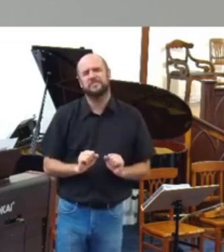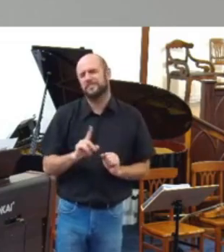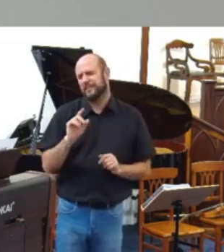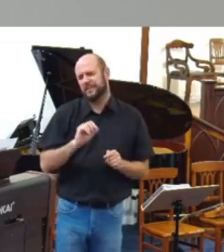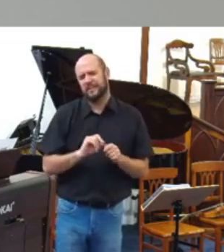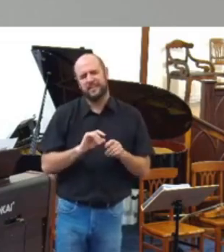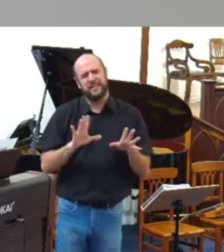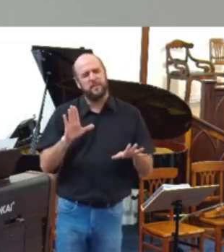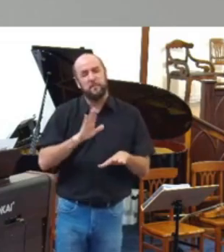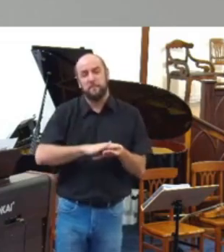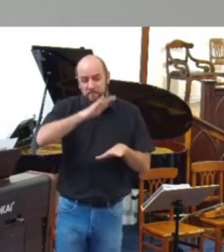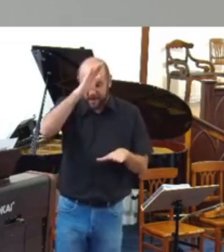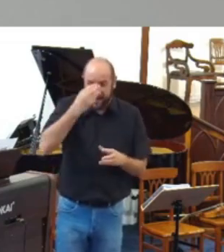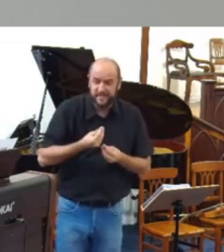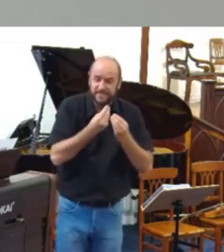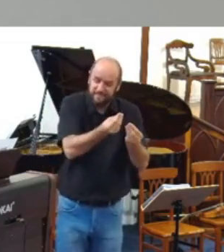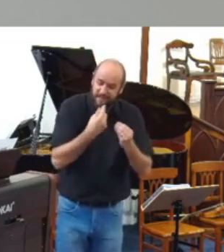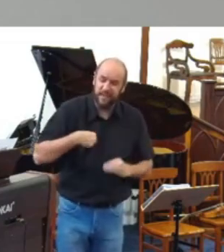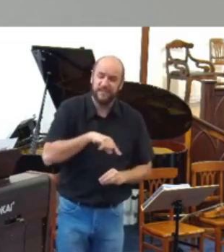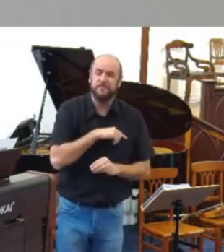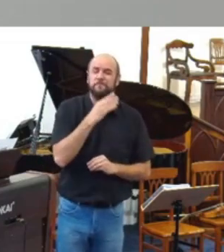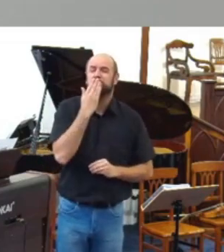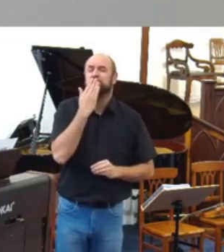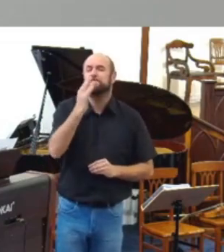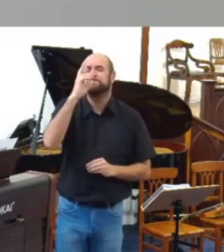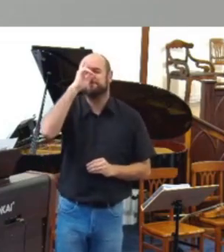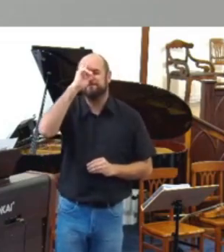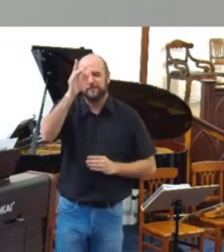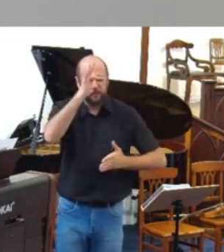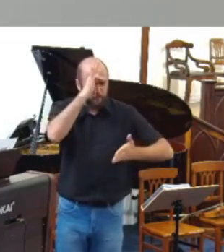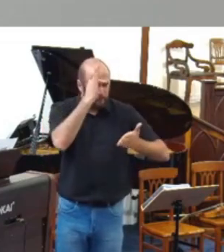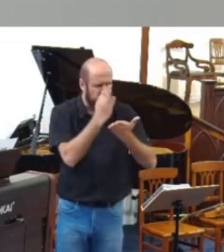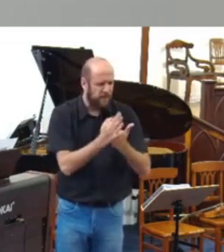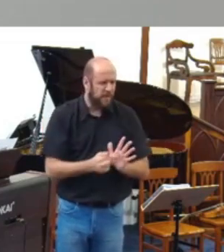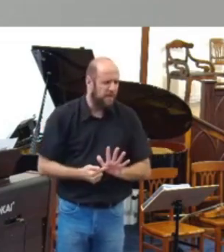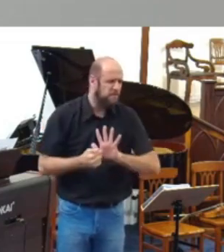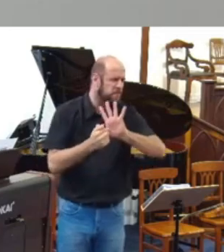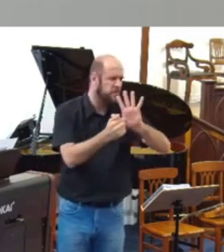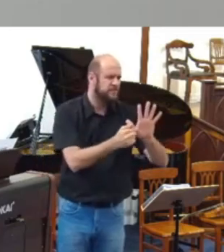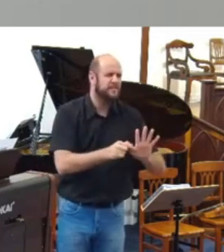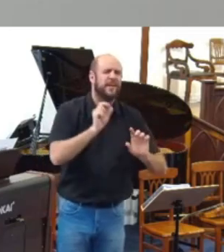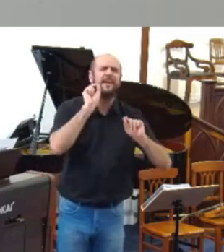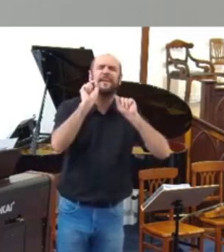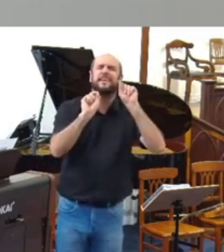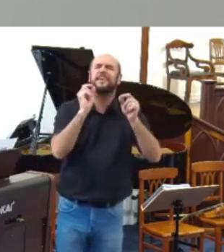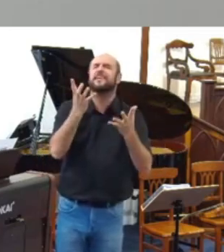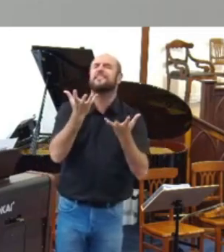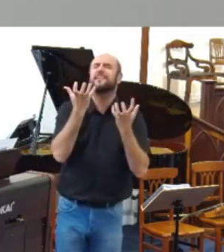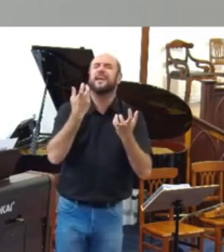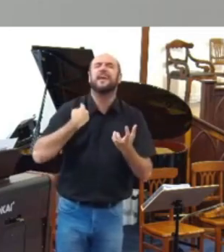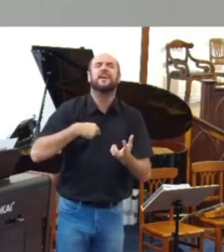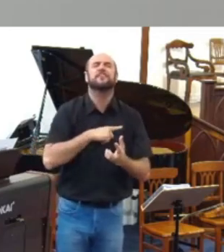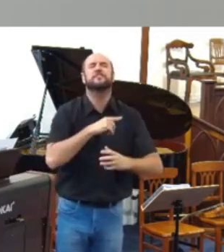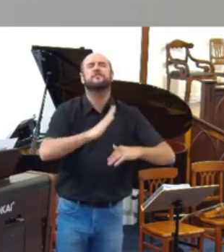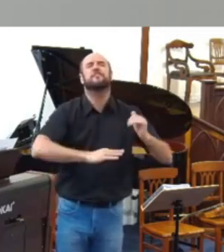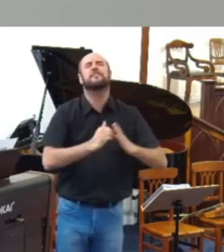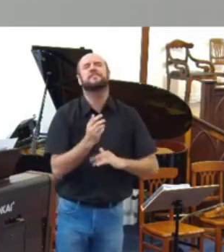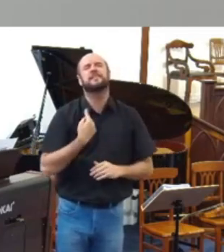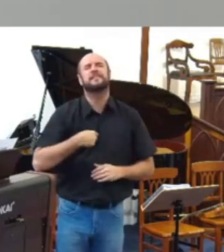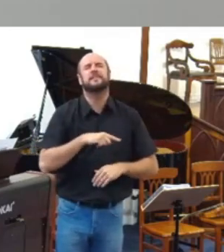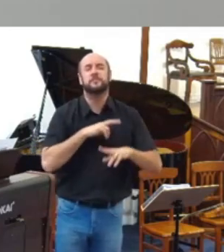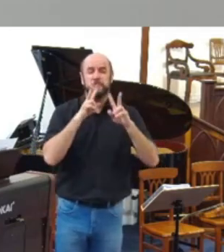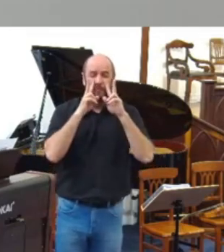só para isso. Mostra-nos, Senhor, pela fé, o que o Senhor requer de nós, nós os que temos